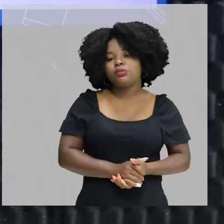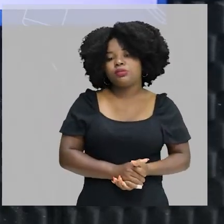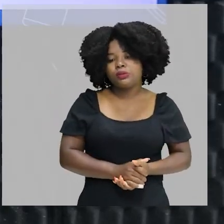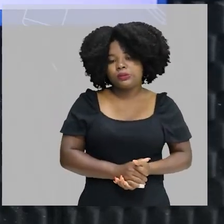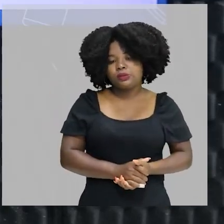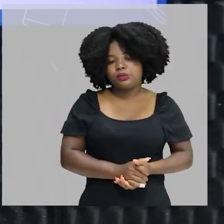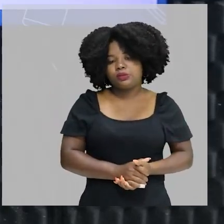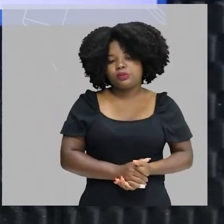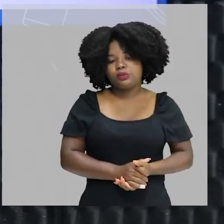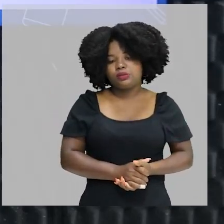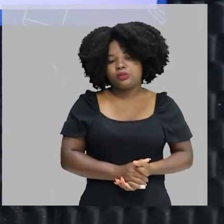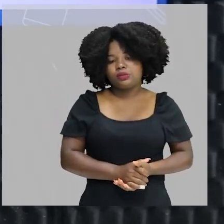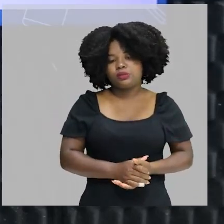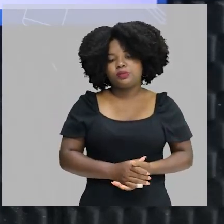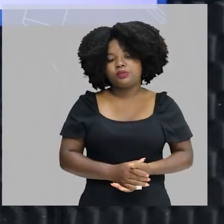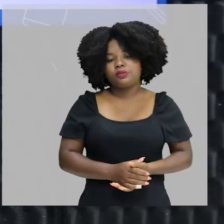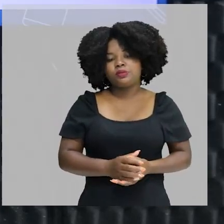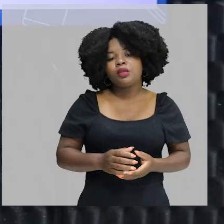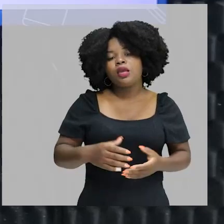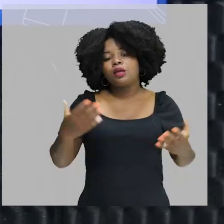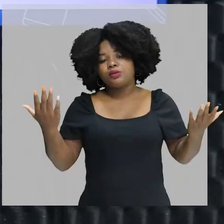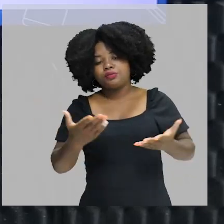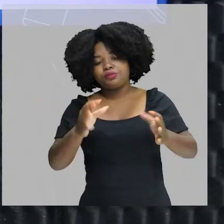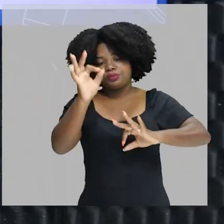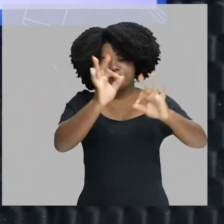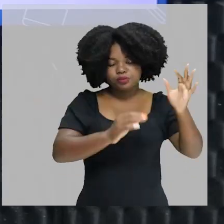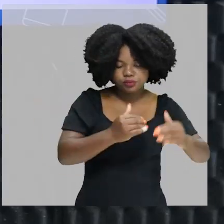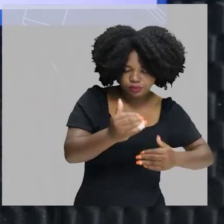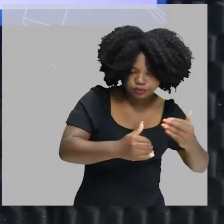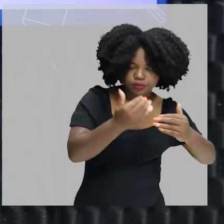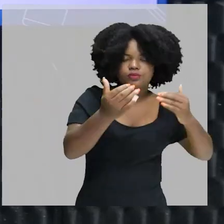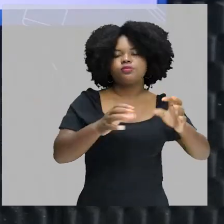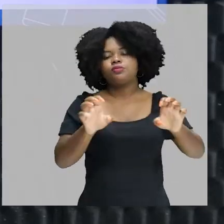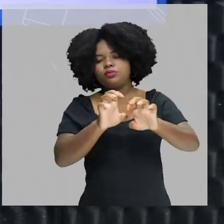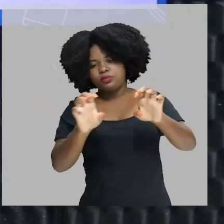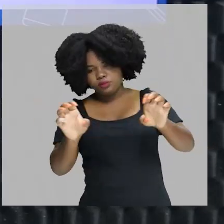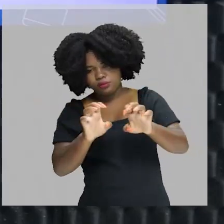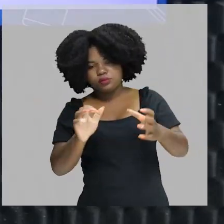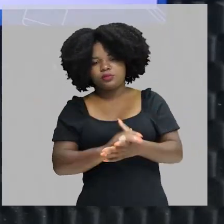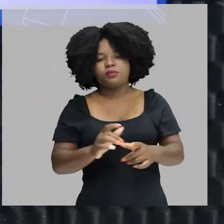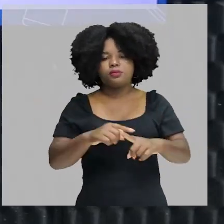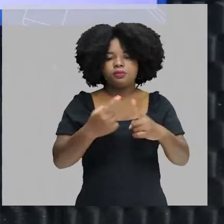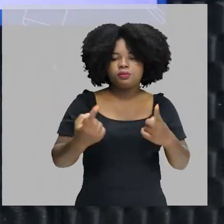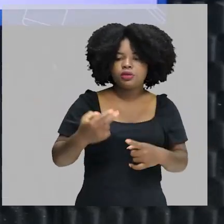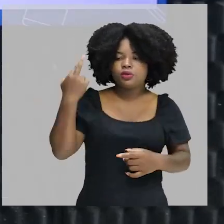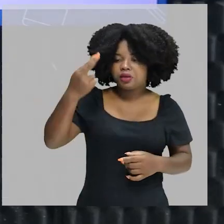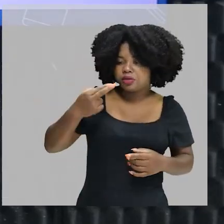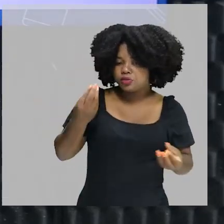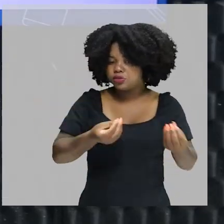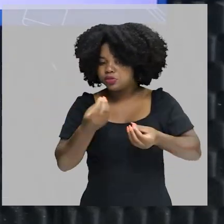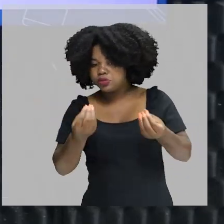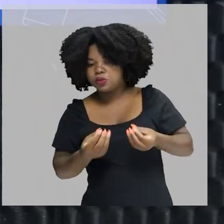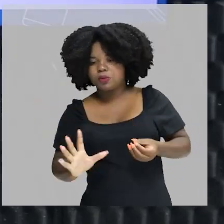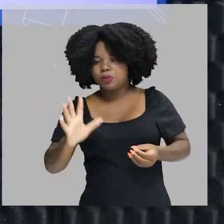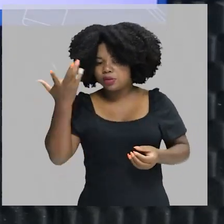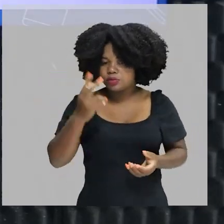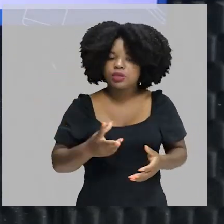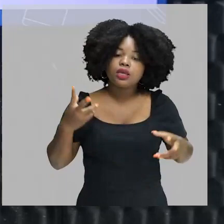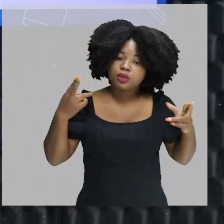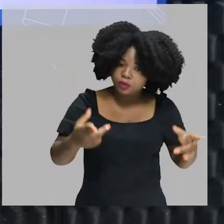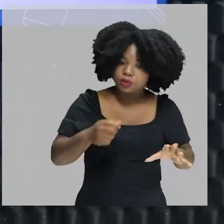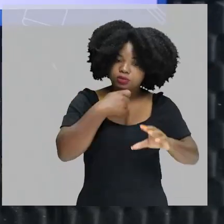apenas fazer mais alguns cálculos, mas a linha de raciocínio será a mesma, como já visto nos